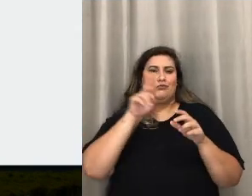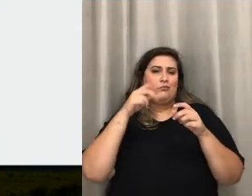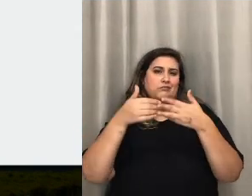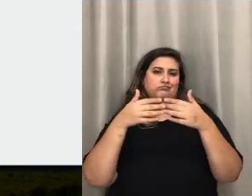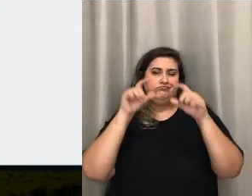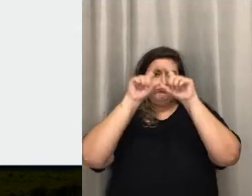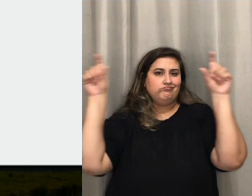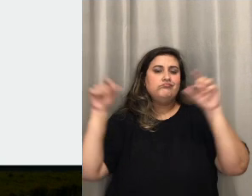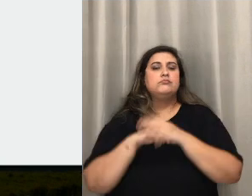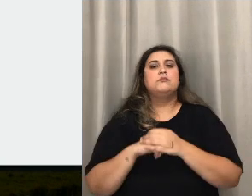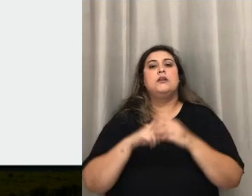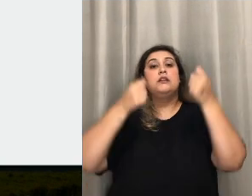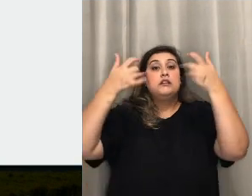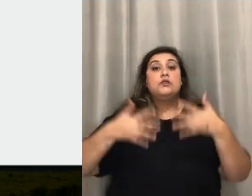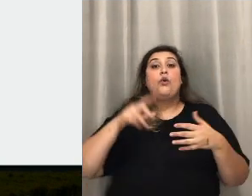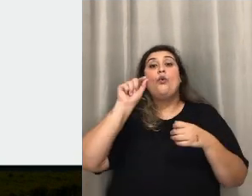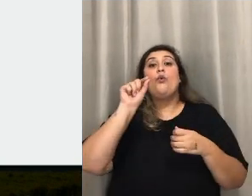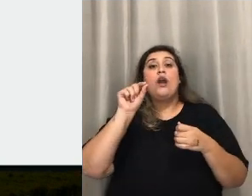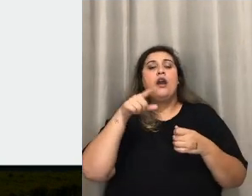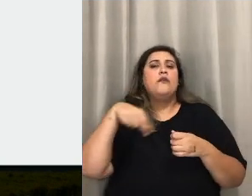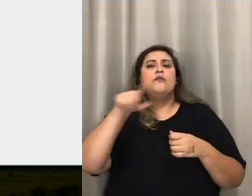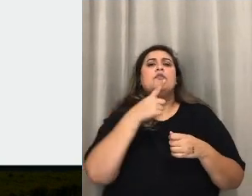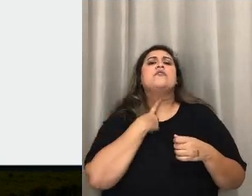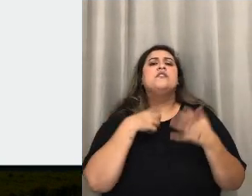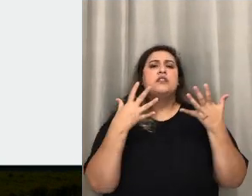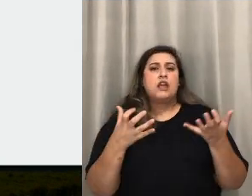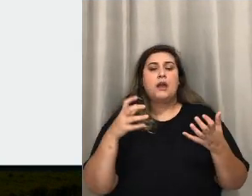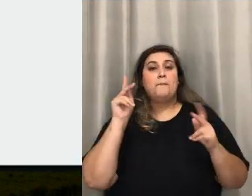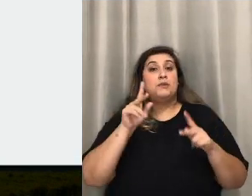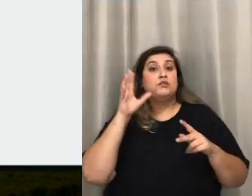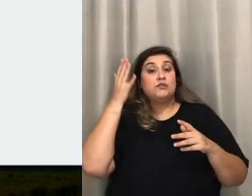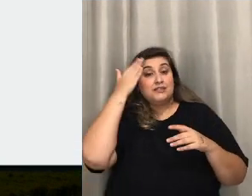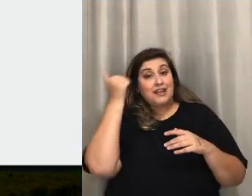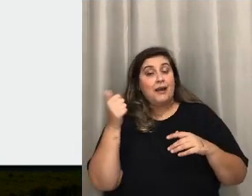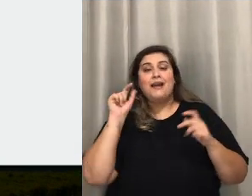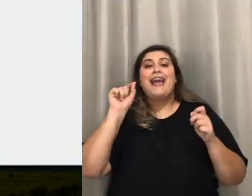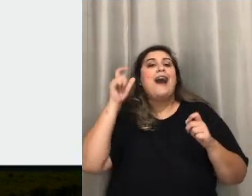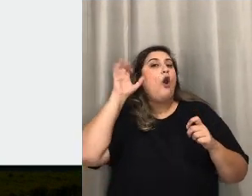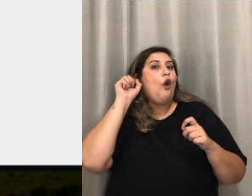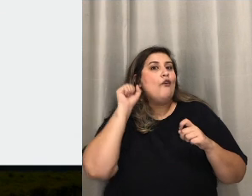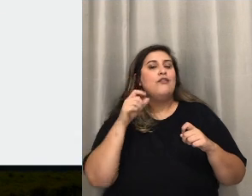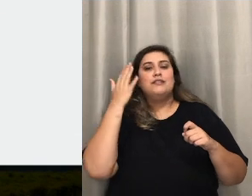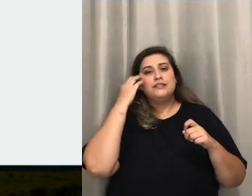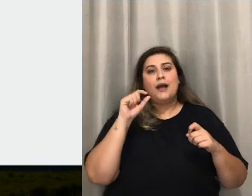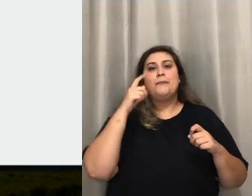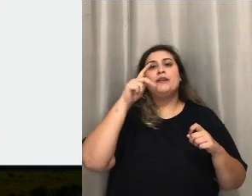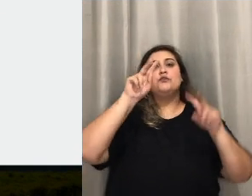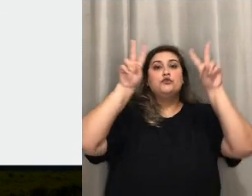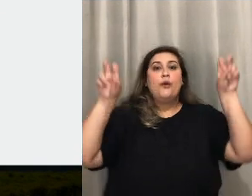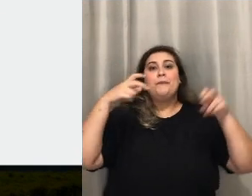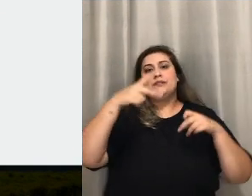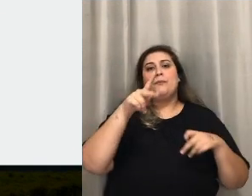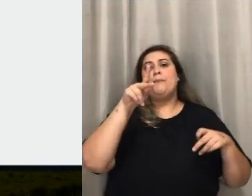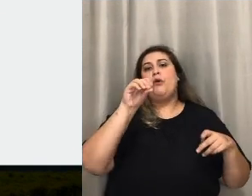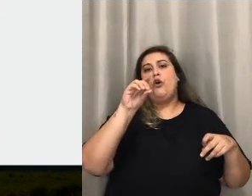colocar aqui teste. E a descrição, o que vocês desejam que os seus ouvintes saibam